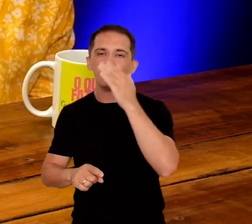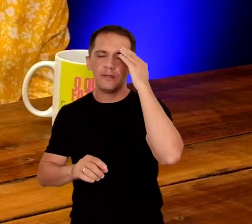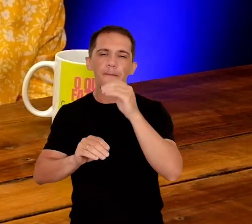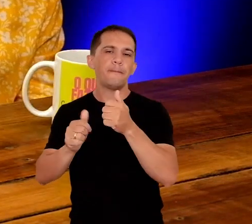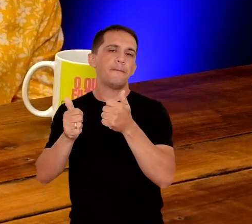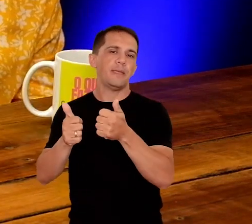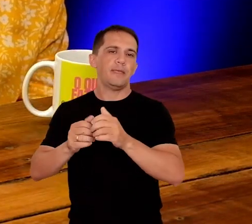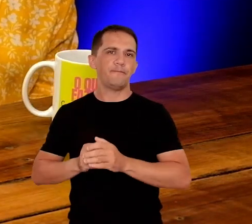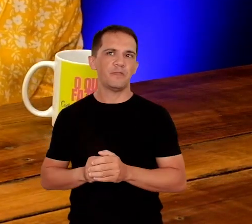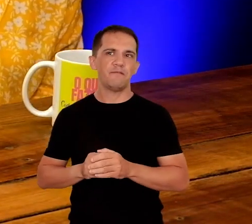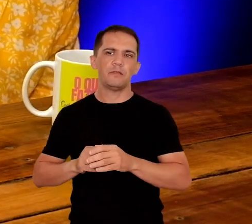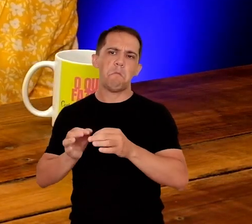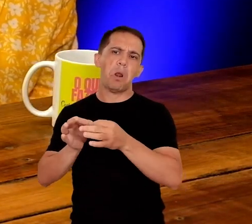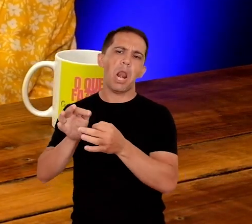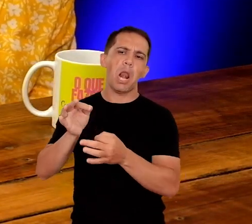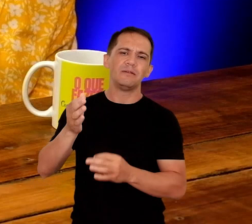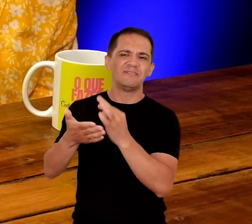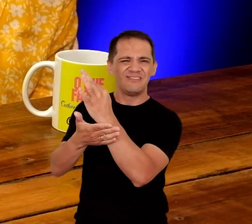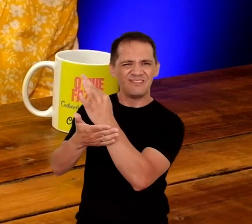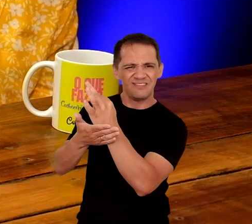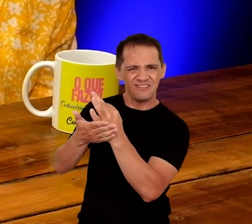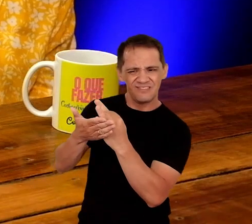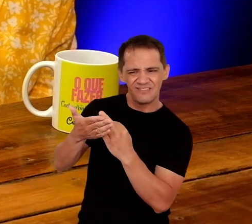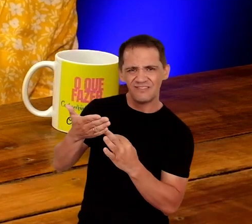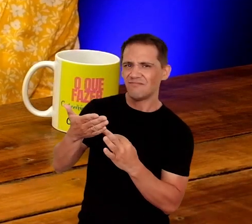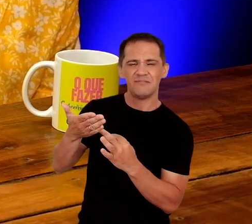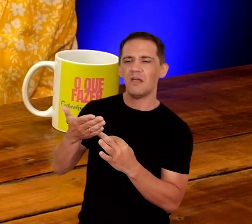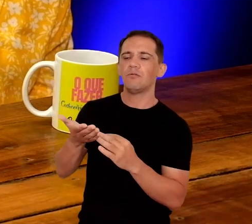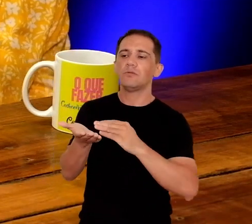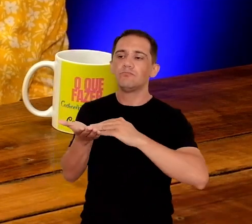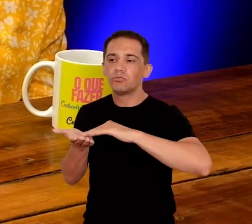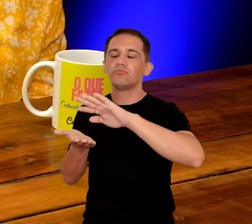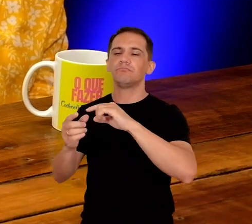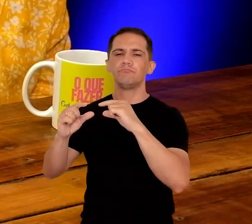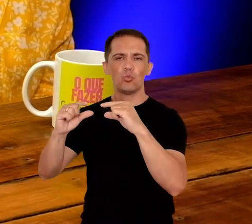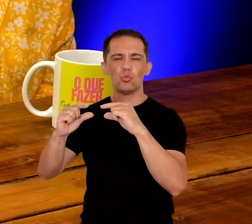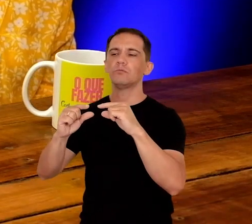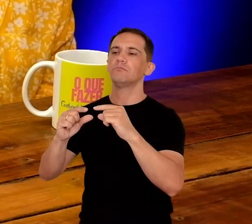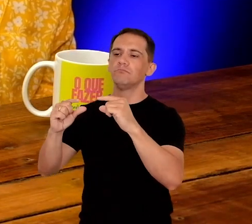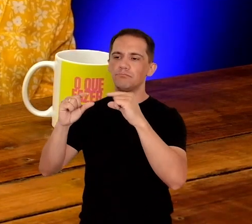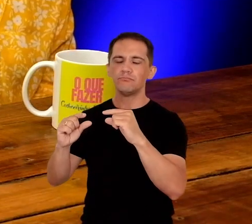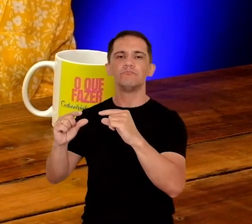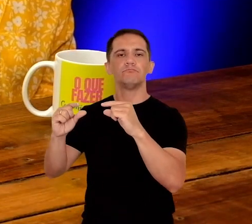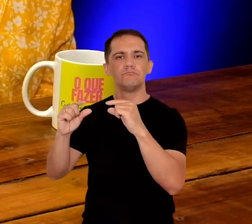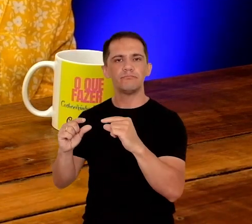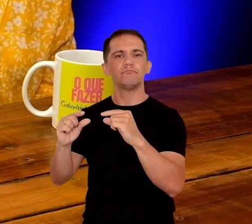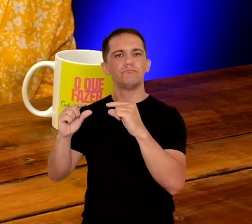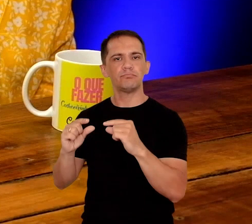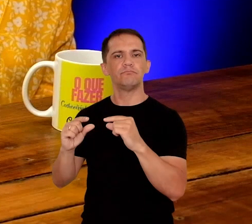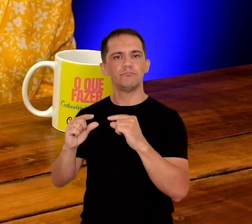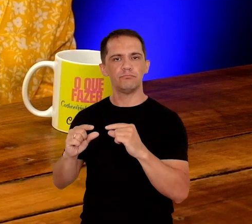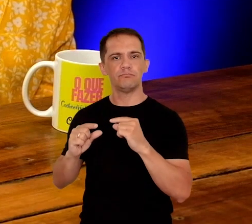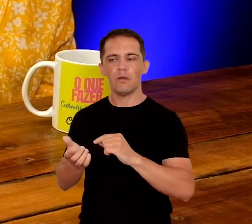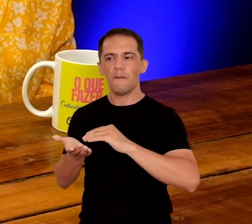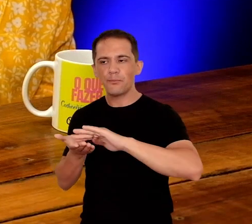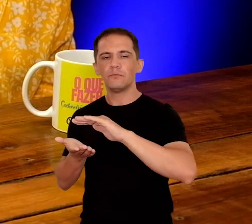frases curtas. Talvez manda uma mensagem, depois logo abaixo tu manda a outra, mas não manda aquele textão enorme, né? Senão realmente